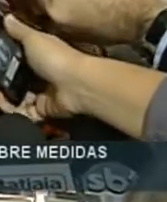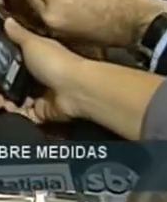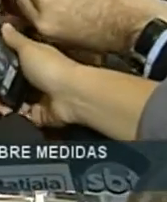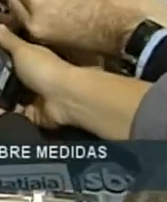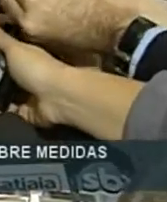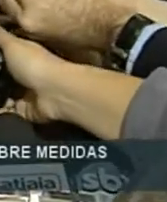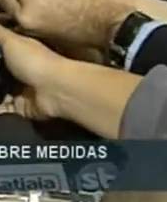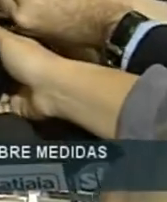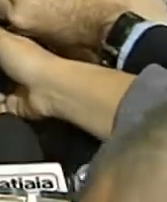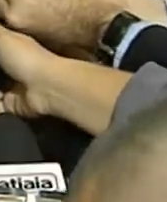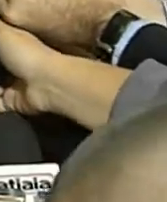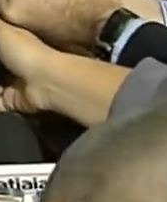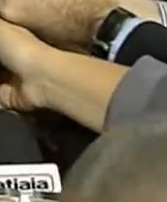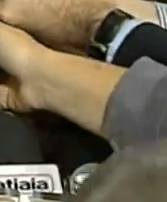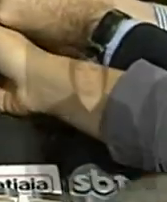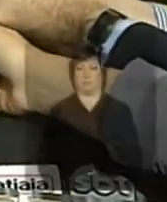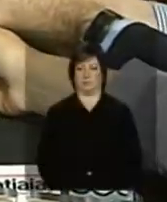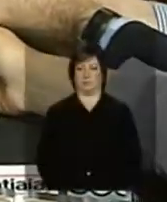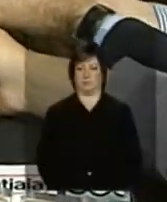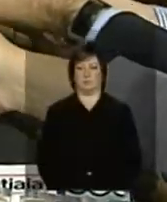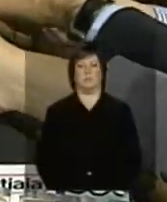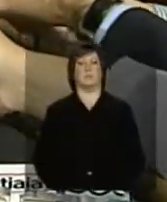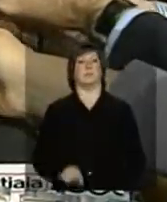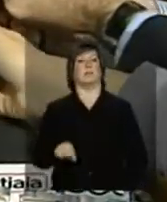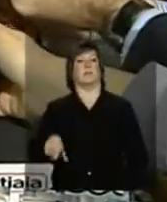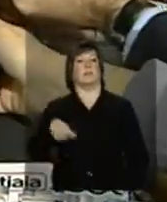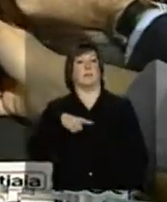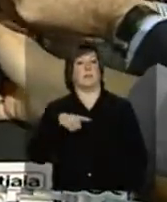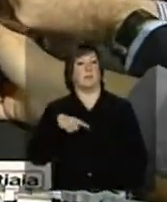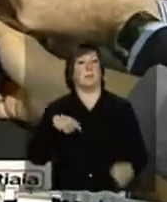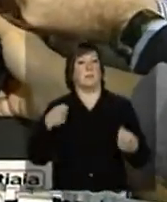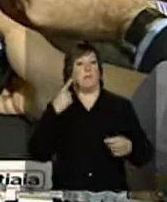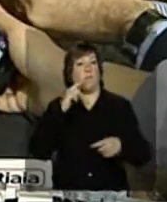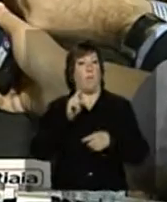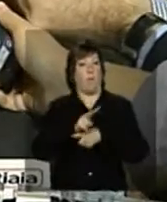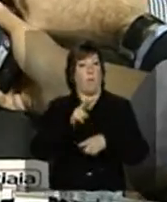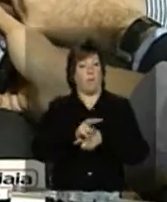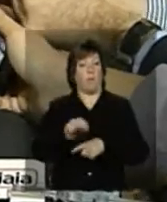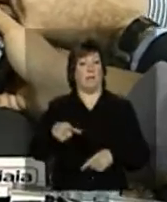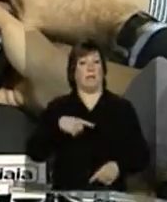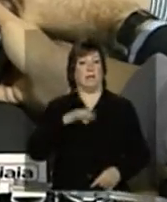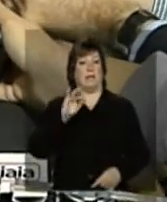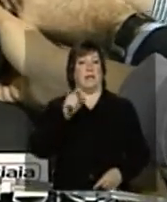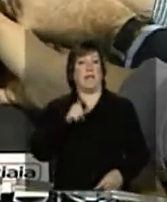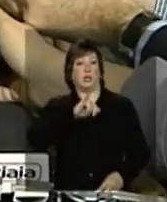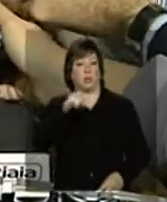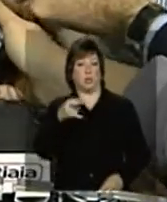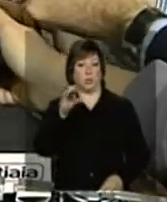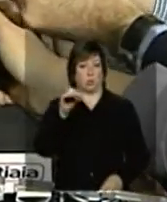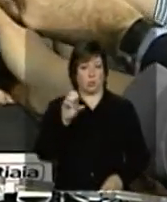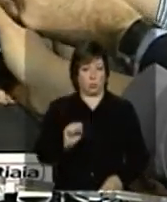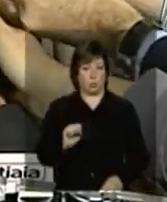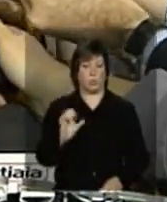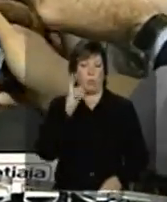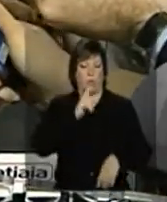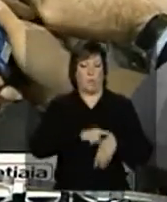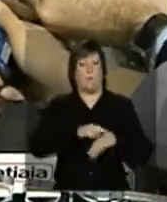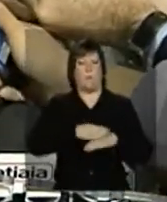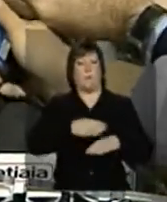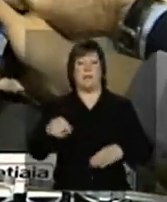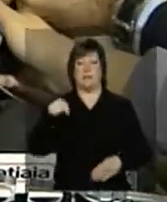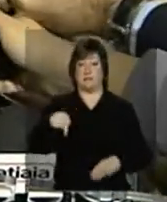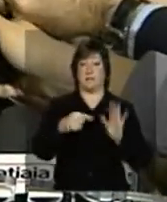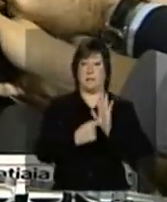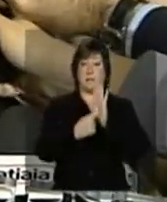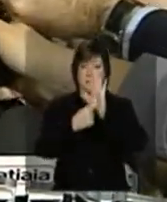país vinha sendo reduzida também e ela tem que acompanhar. Ela é uma taxa de juros de longo prazo. E isto